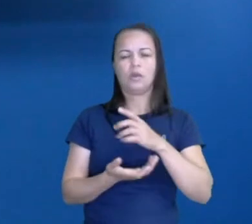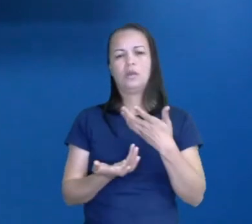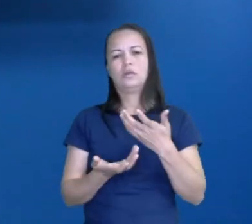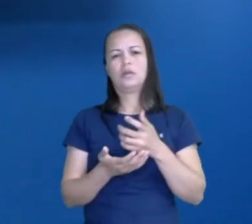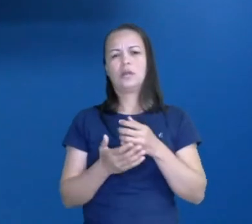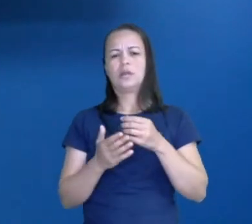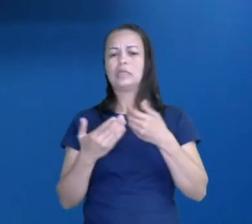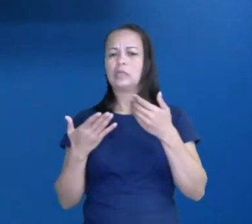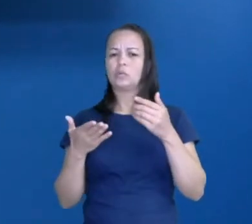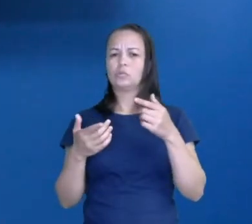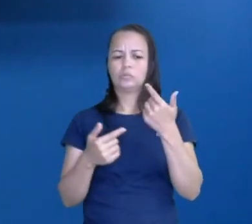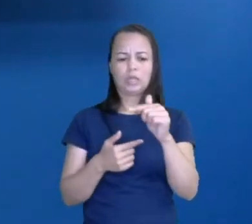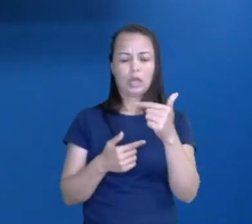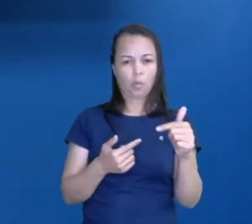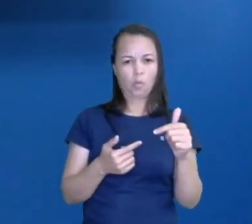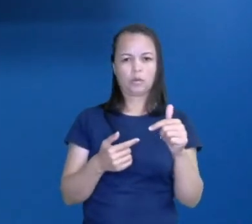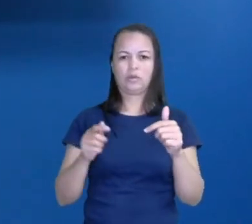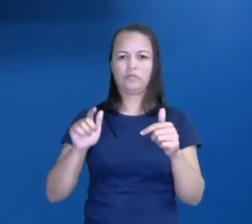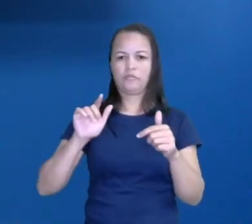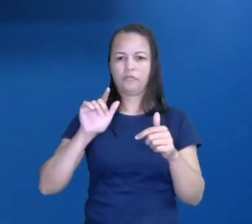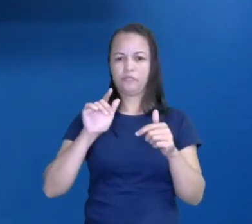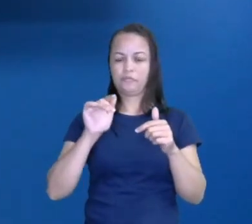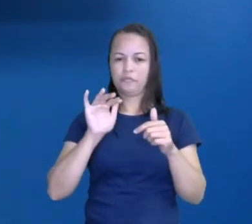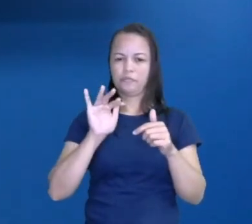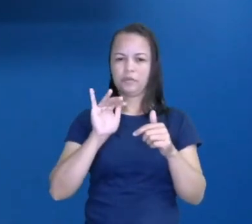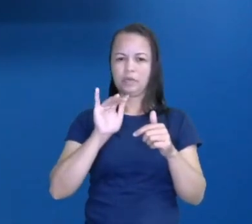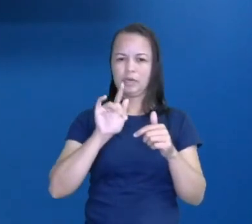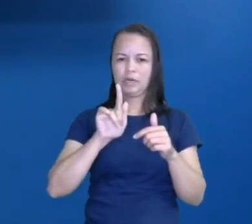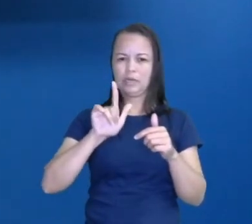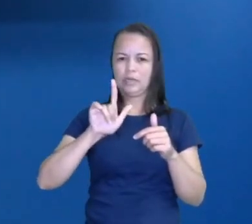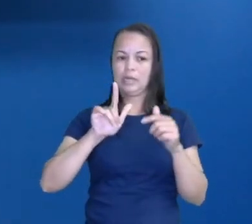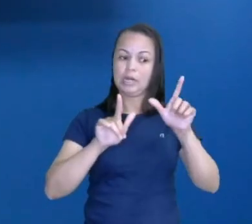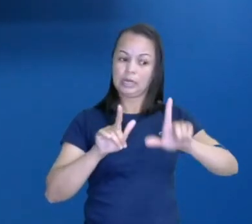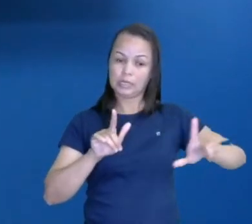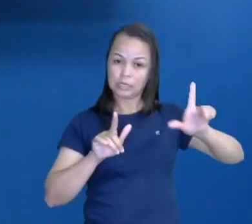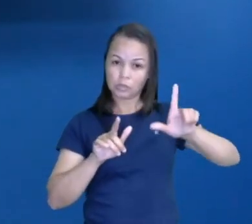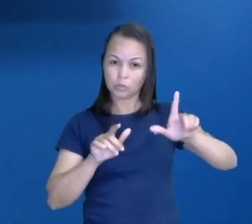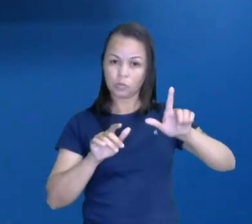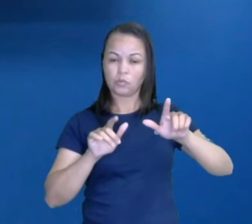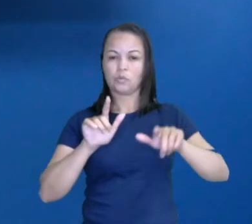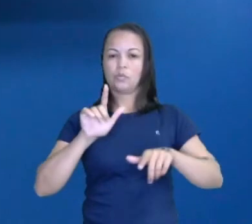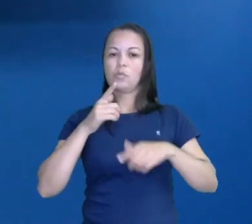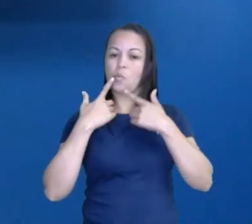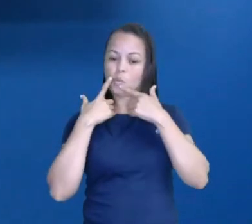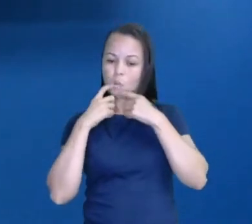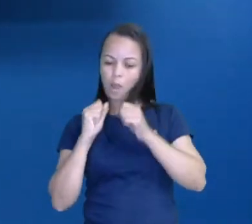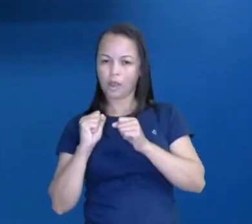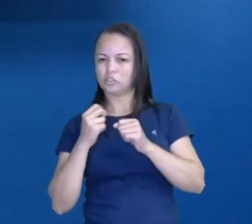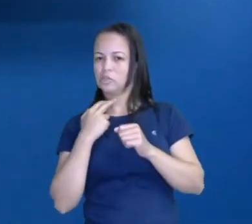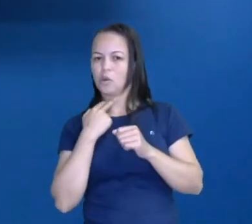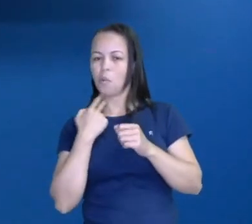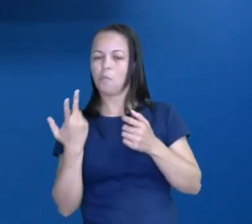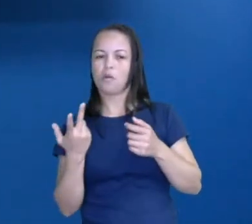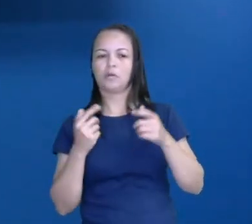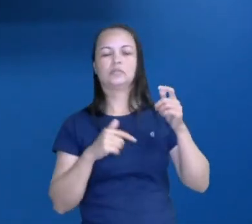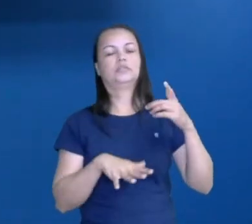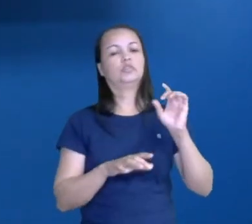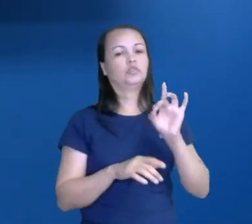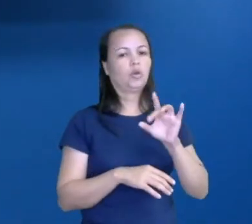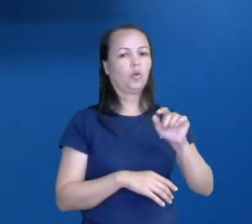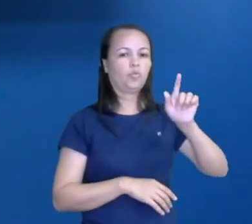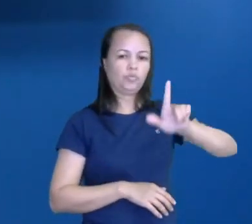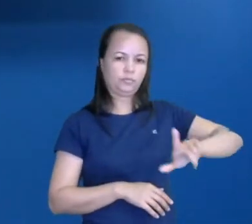ser utilizado figuras de linguagem. Sempre utilizar a figura literal. Como eu dei o exemplo, caso de um amigo, né? É o